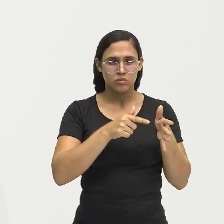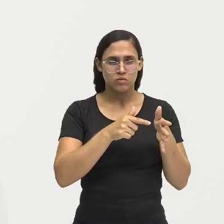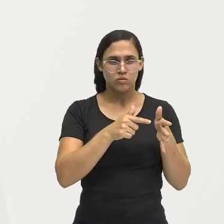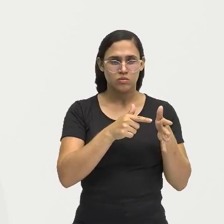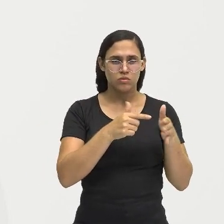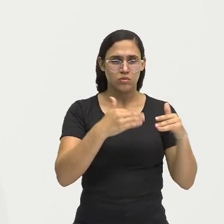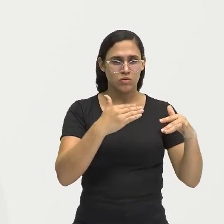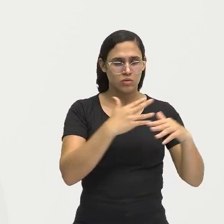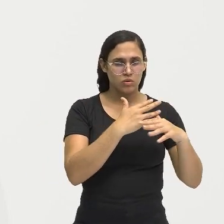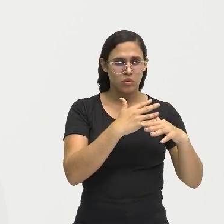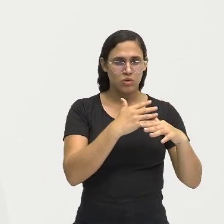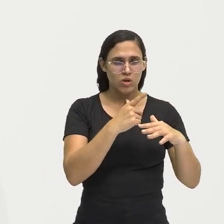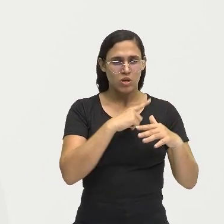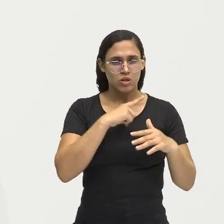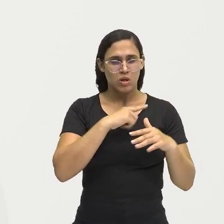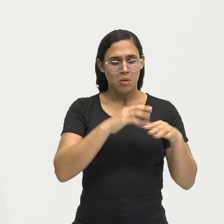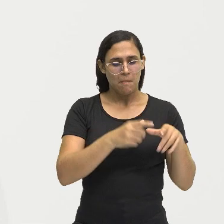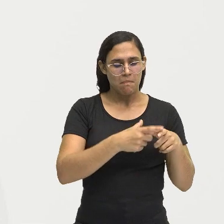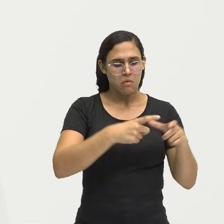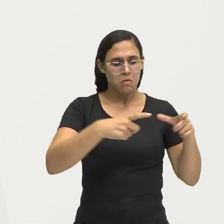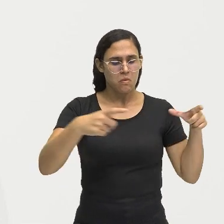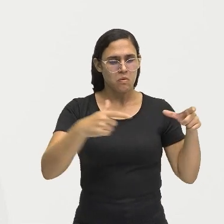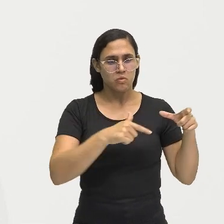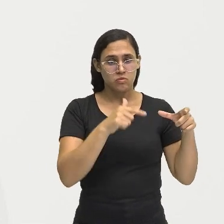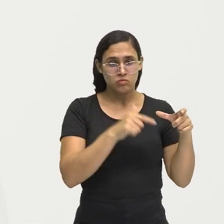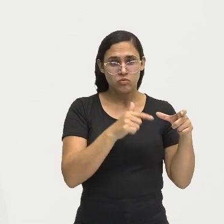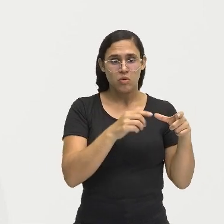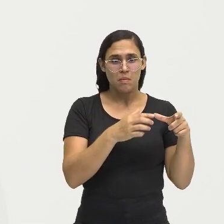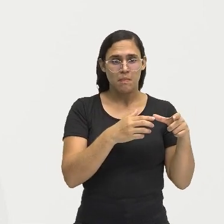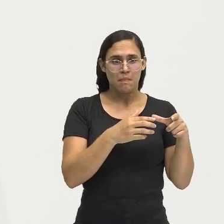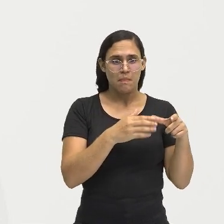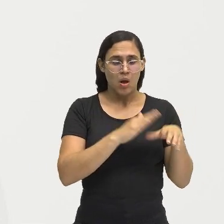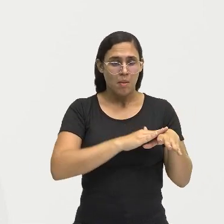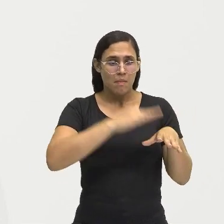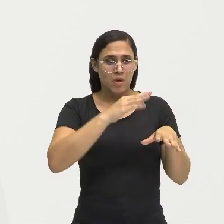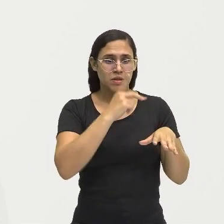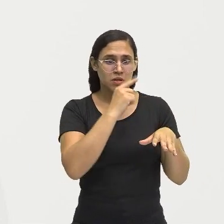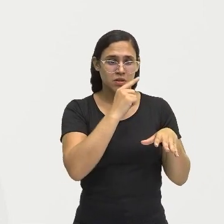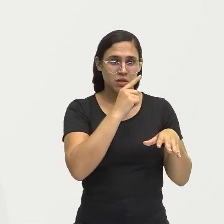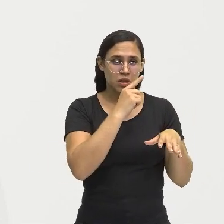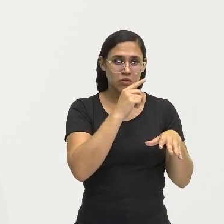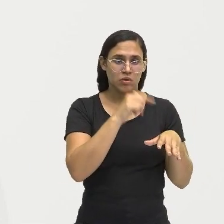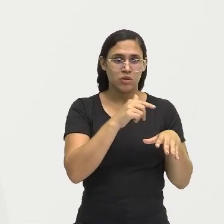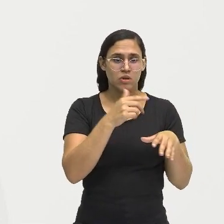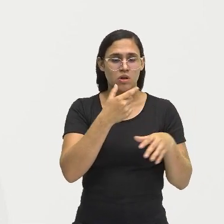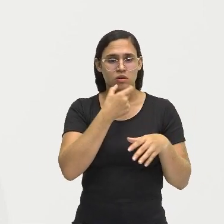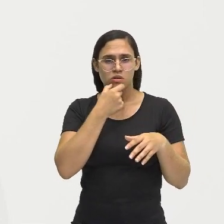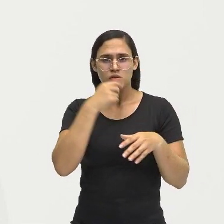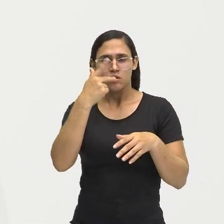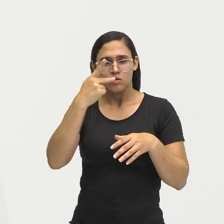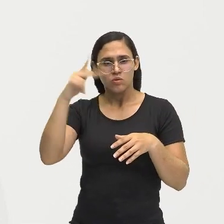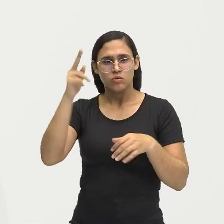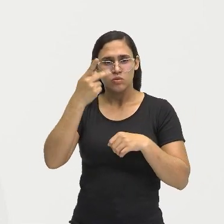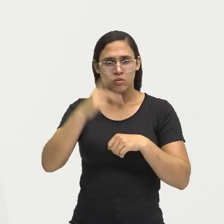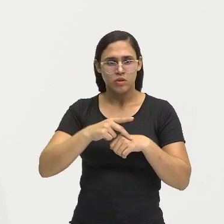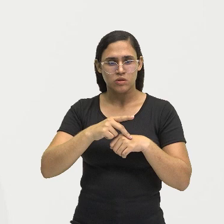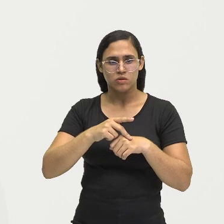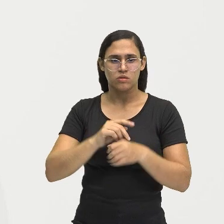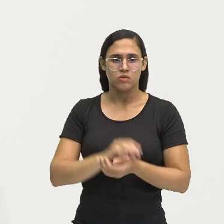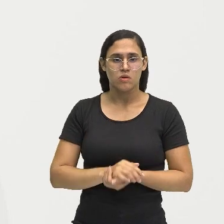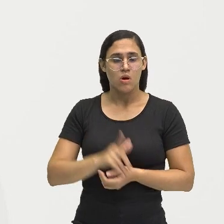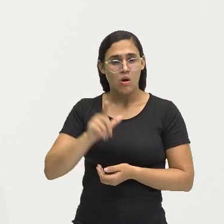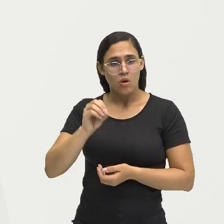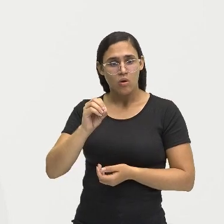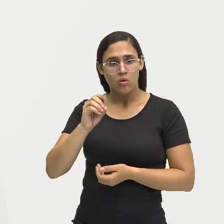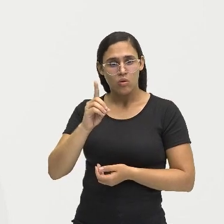tem muito mais água do que o Rio Tamisa, por exemplo, que é localizado lá em Londres, tá? Então, se a gente levar em conta apenas